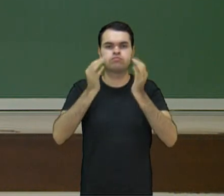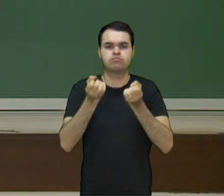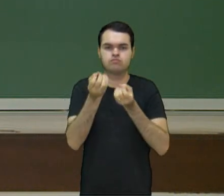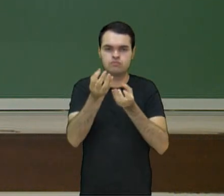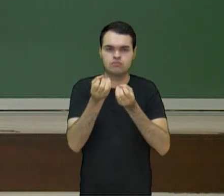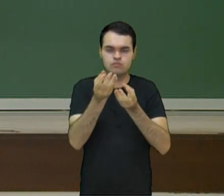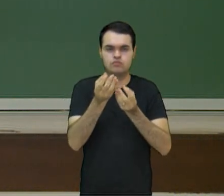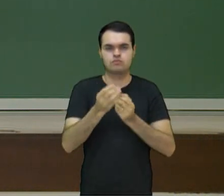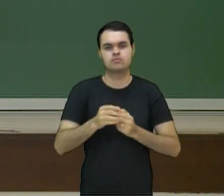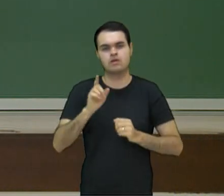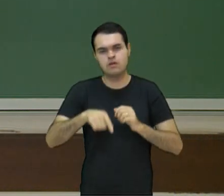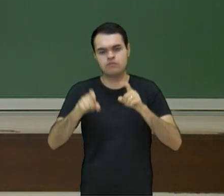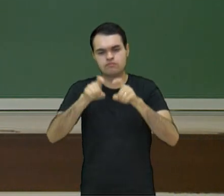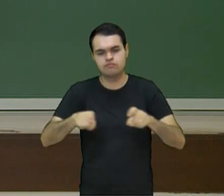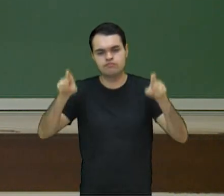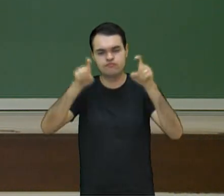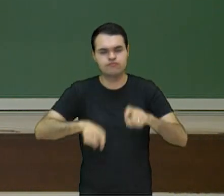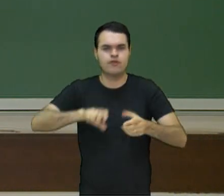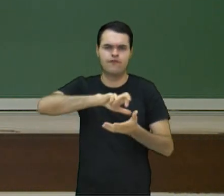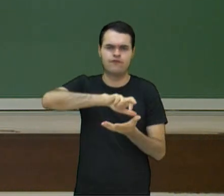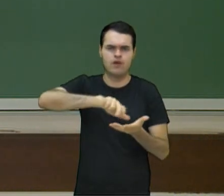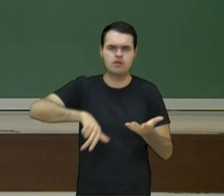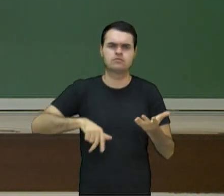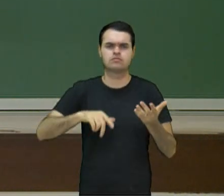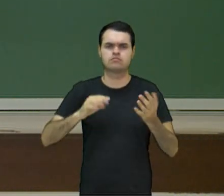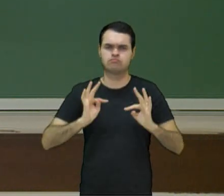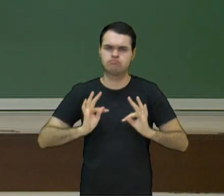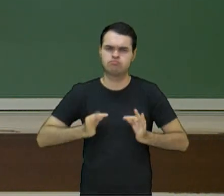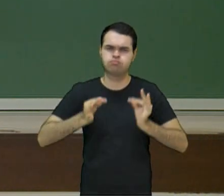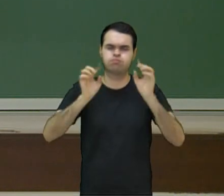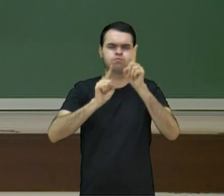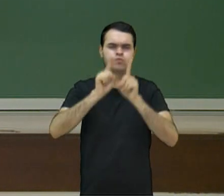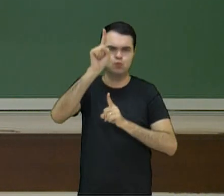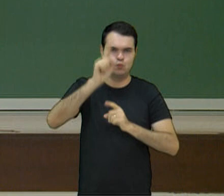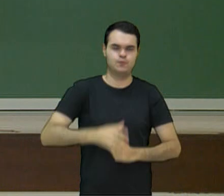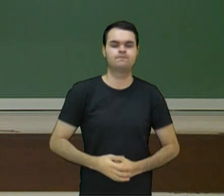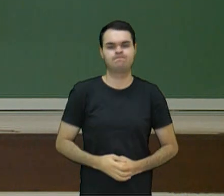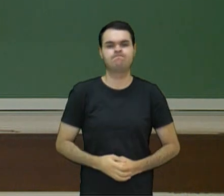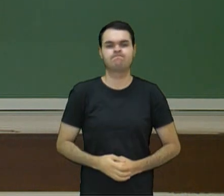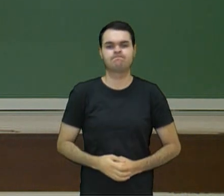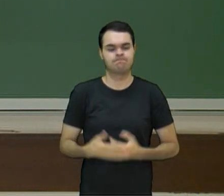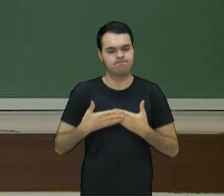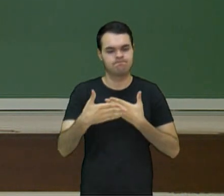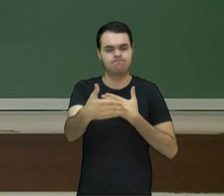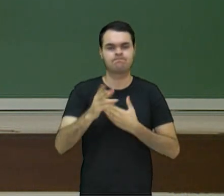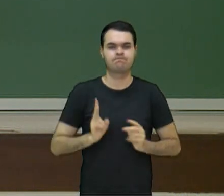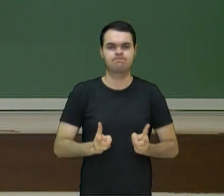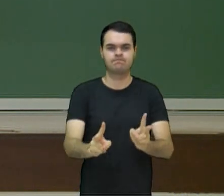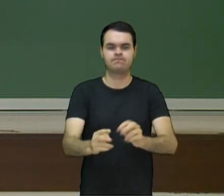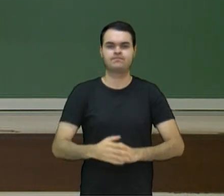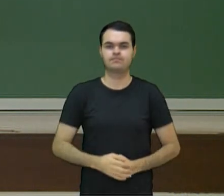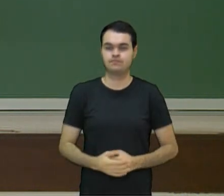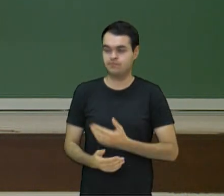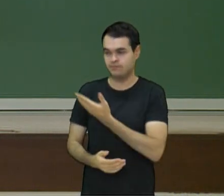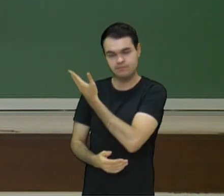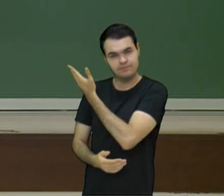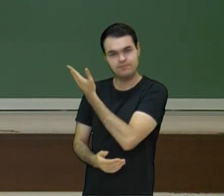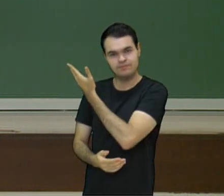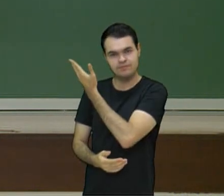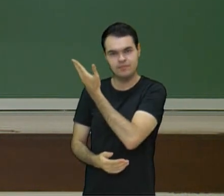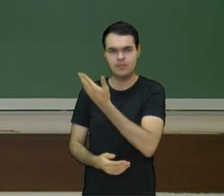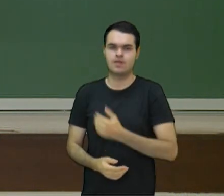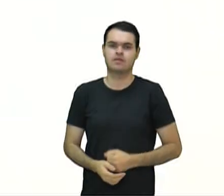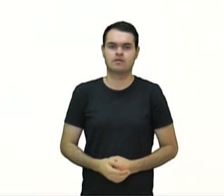técnico-informacional. Seria informática, cibernética, alta tecnologia. Ok? Vamos em frente. Eu trouxe aqui um mapa